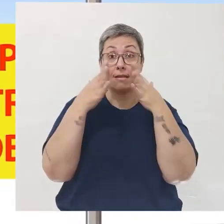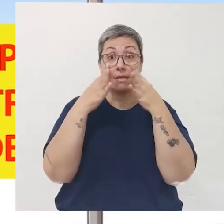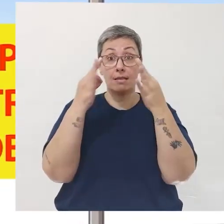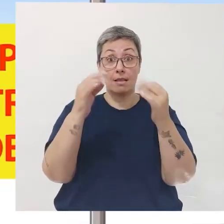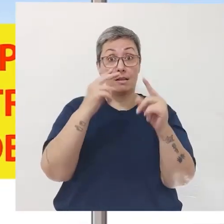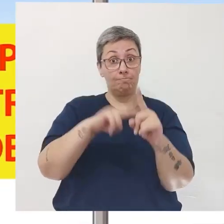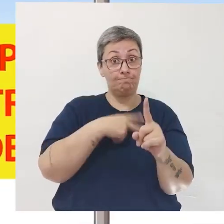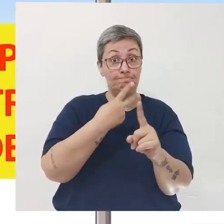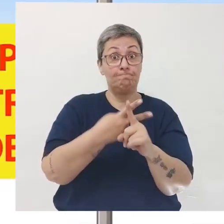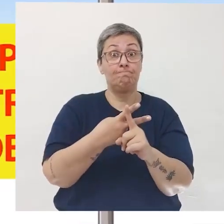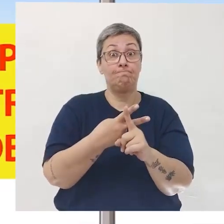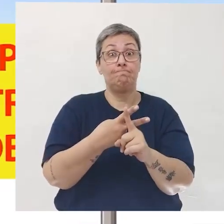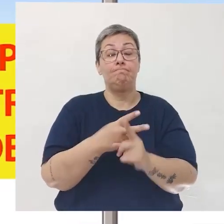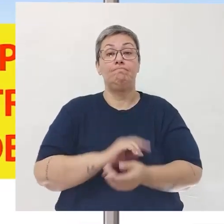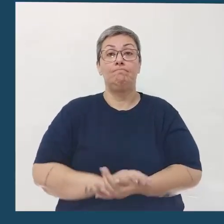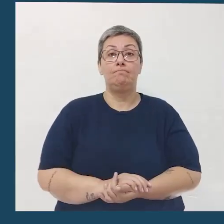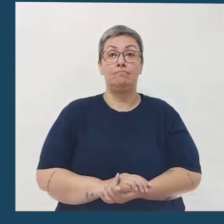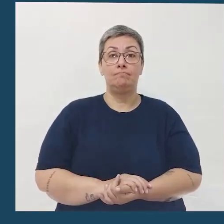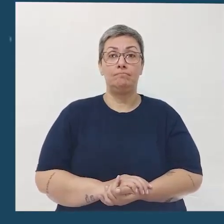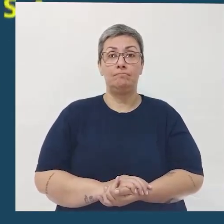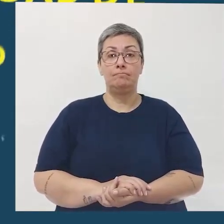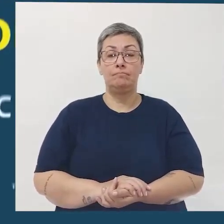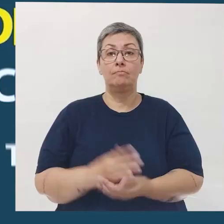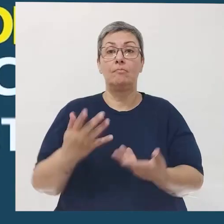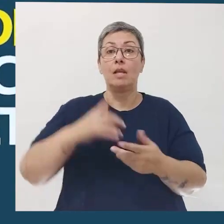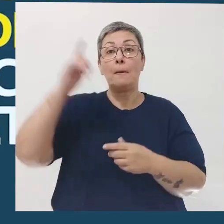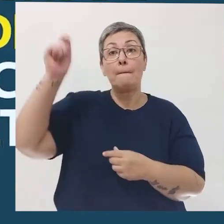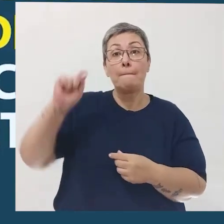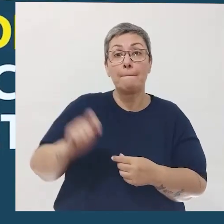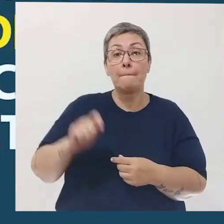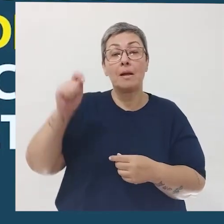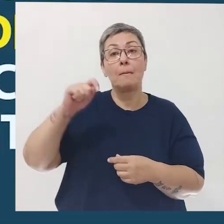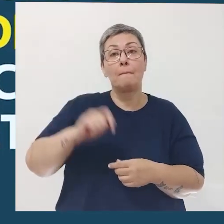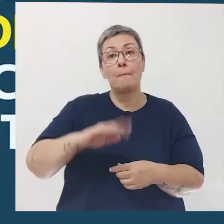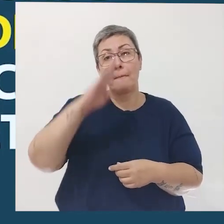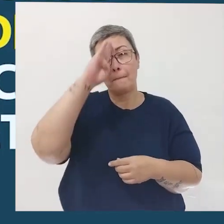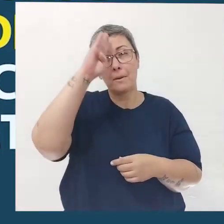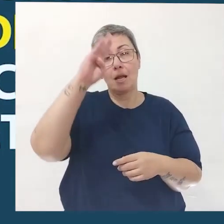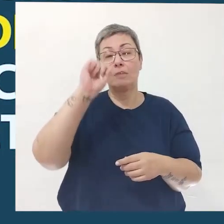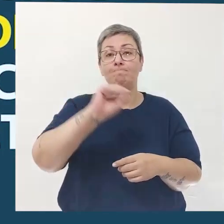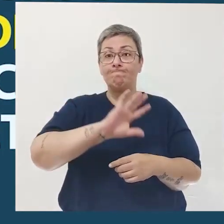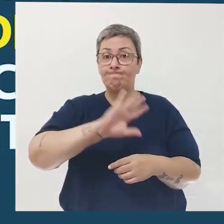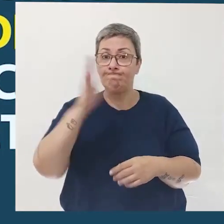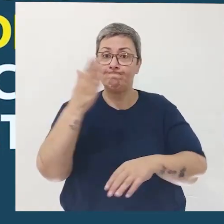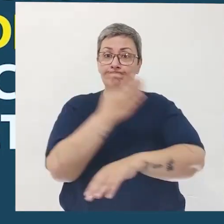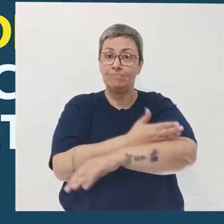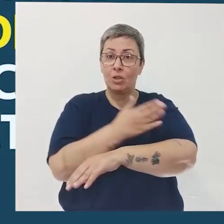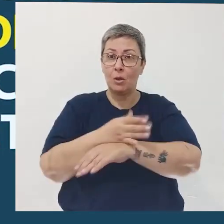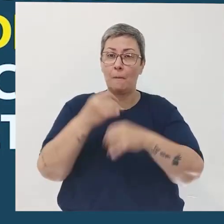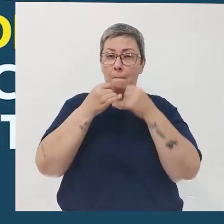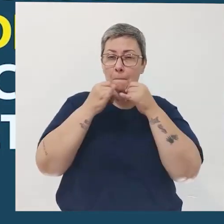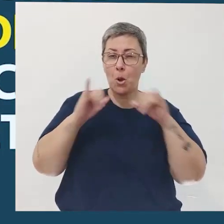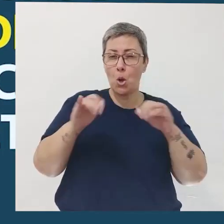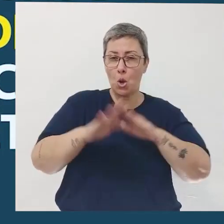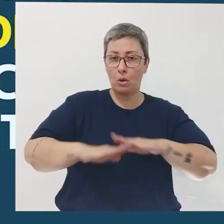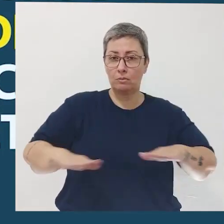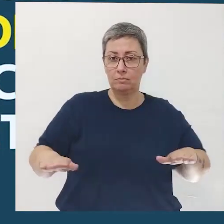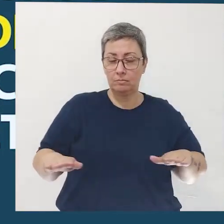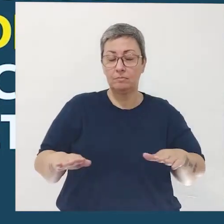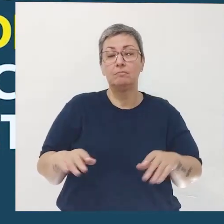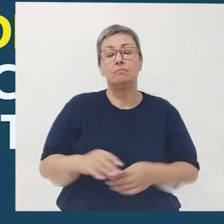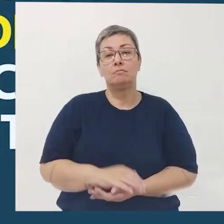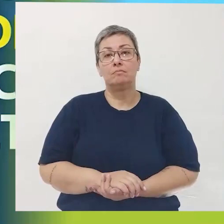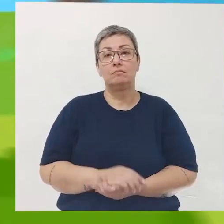a atenção precisa ser redobrada. A pipa é uma das principais causas de acidentes com choque elétrico